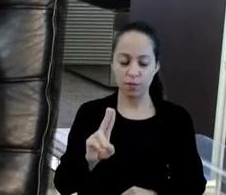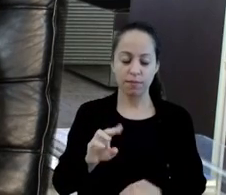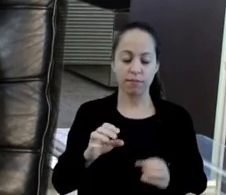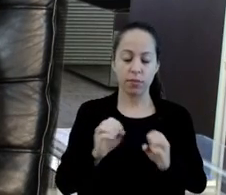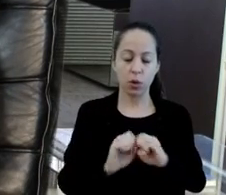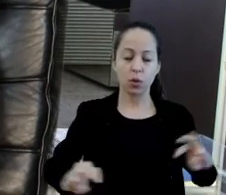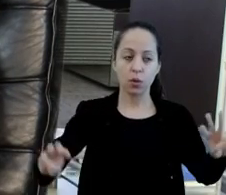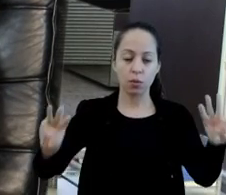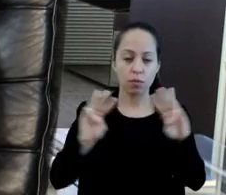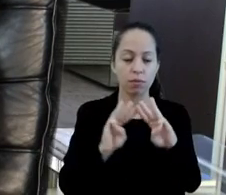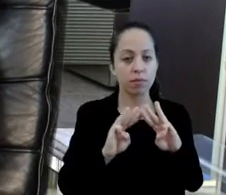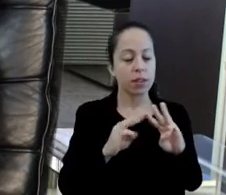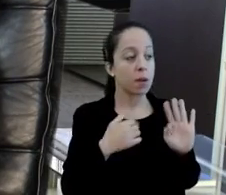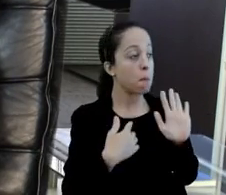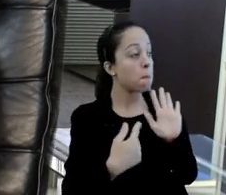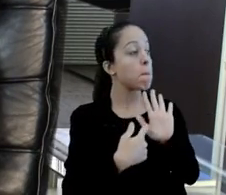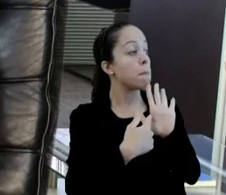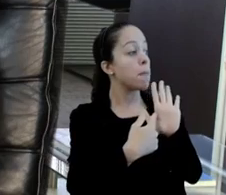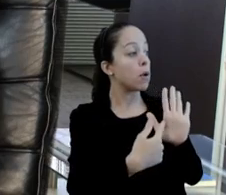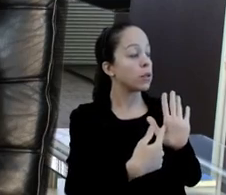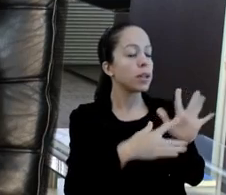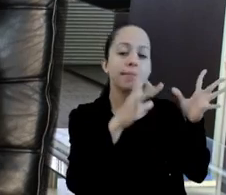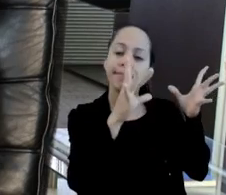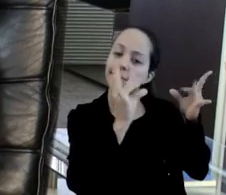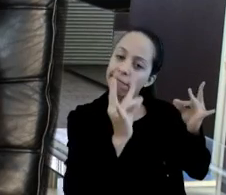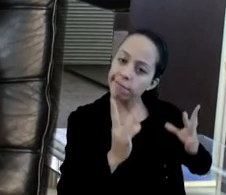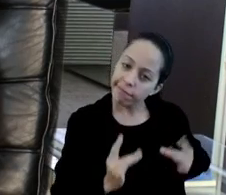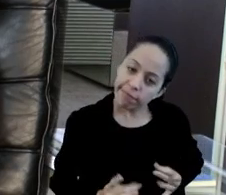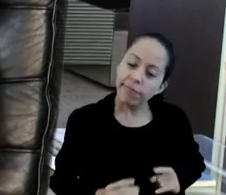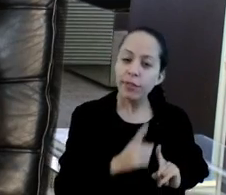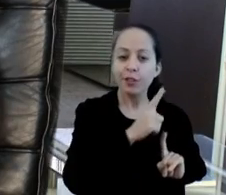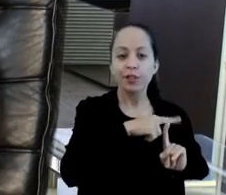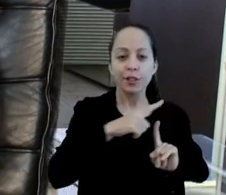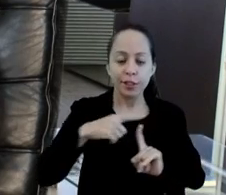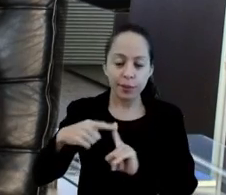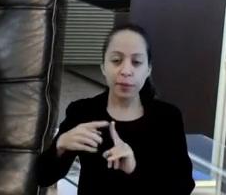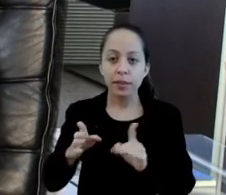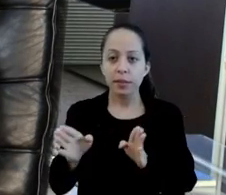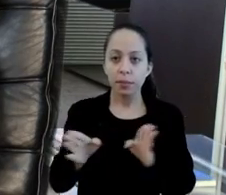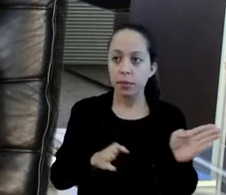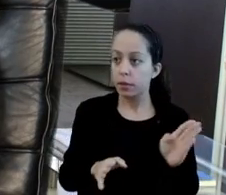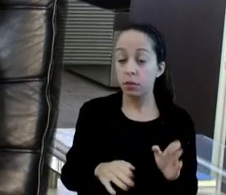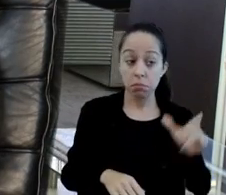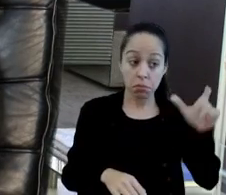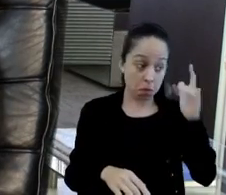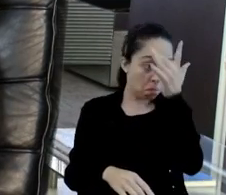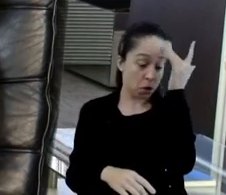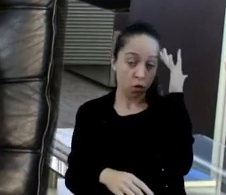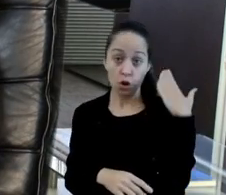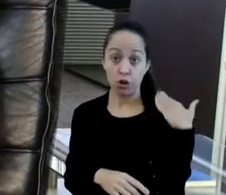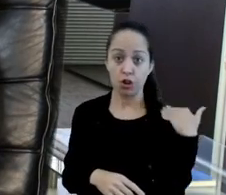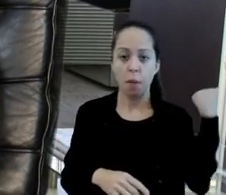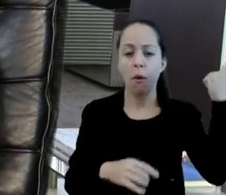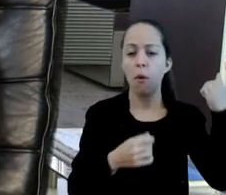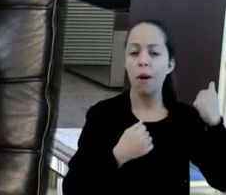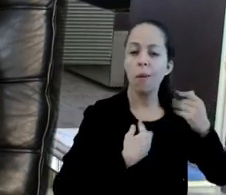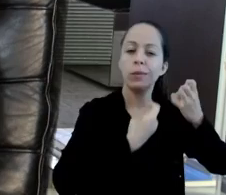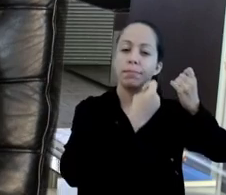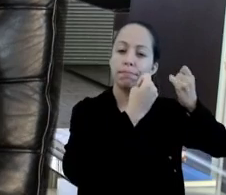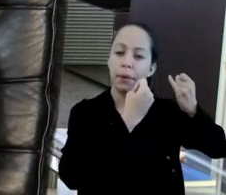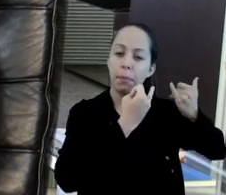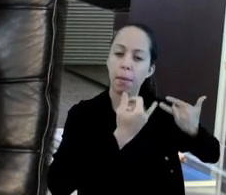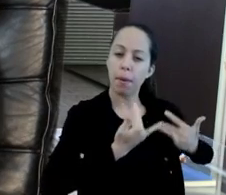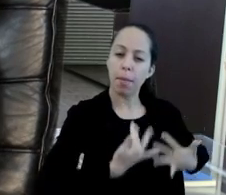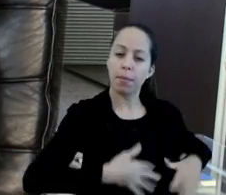de tipos, né, de acessibilidade ali. Então, não tem como, gente, desvincular ali a leitura de